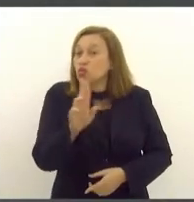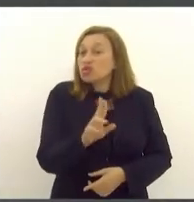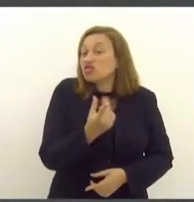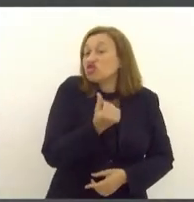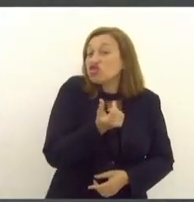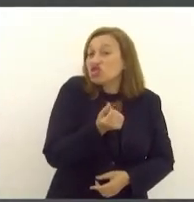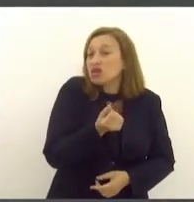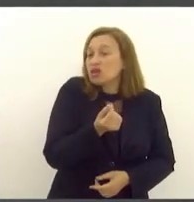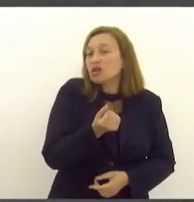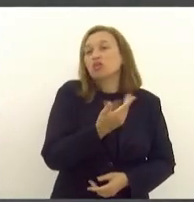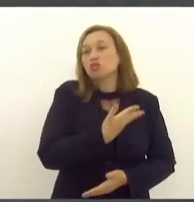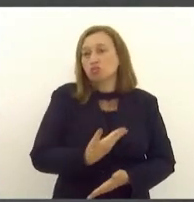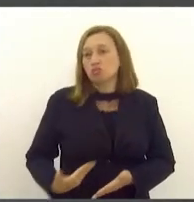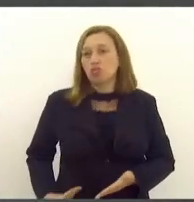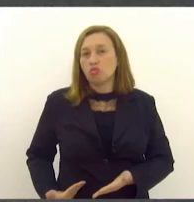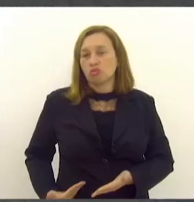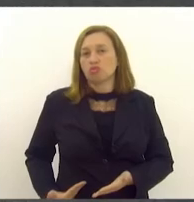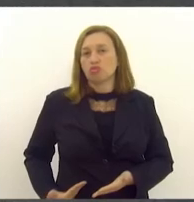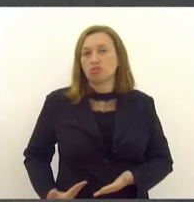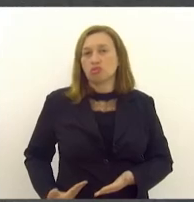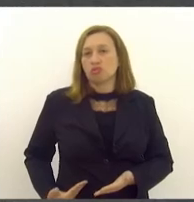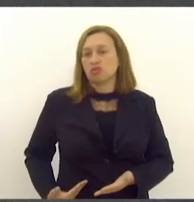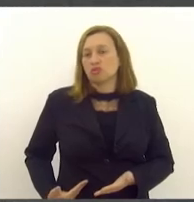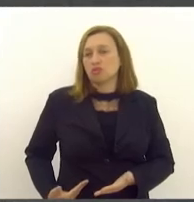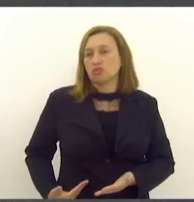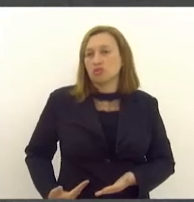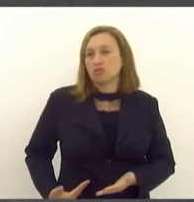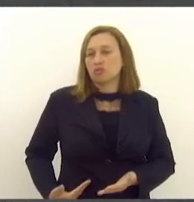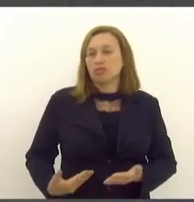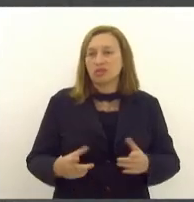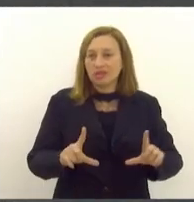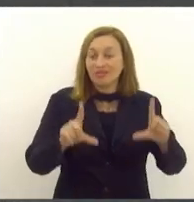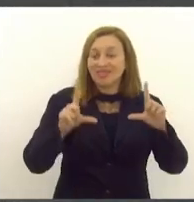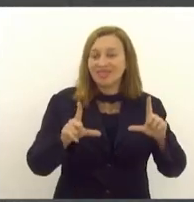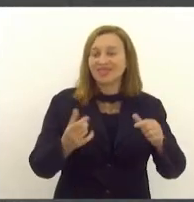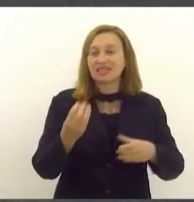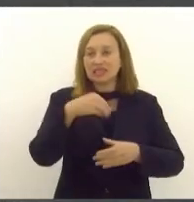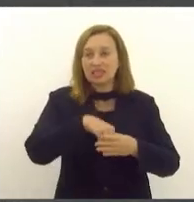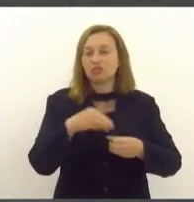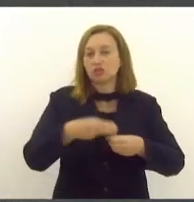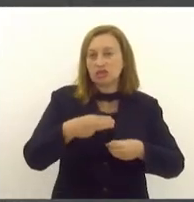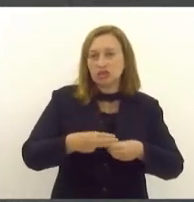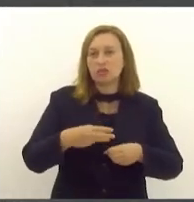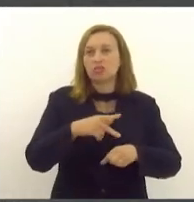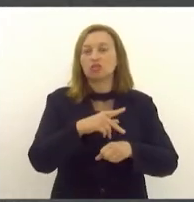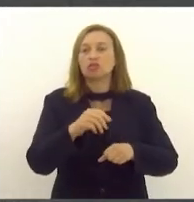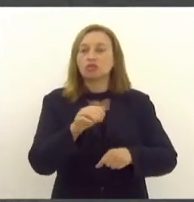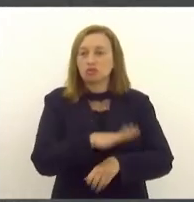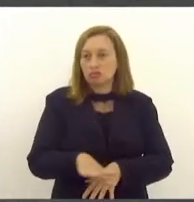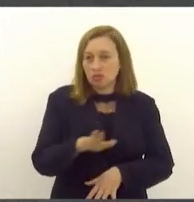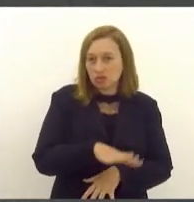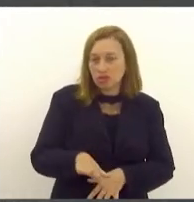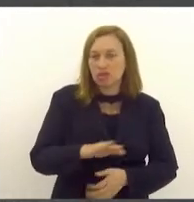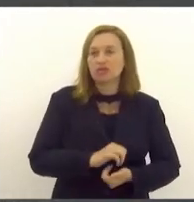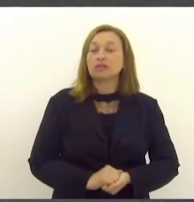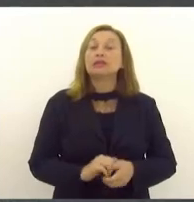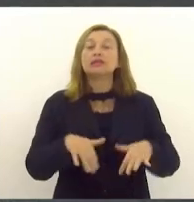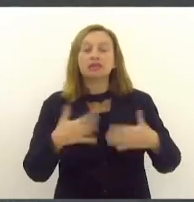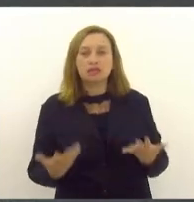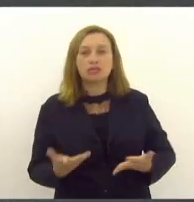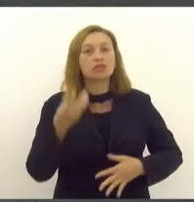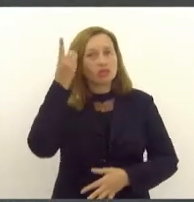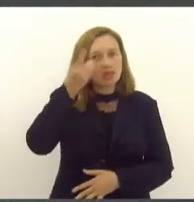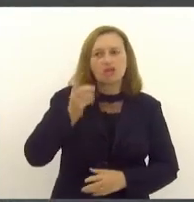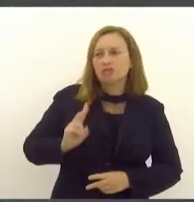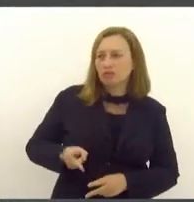público para fazer uma autopromoção com que há de mais sagrado dentro de um município dentro de um estado dentro de um país que são as crianças então Deputado